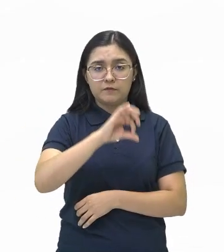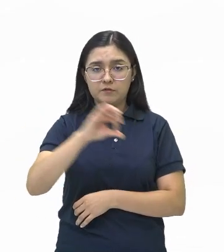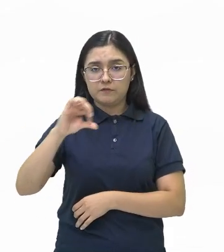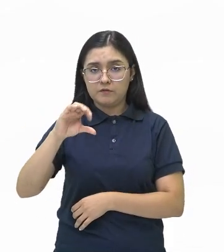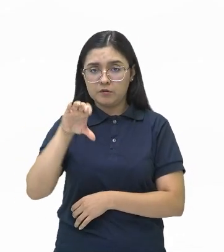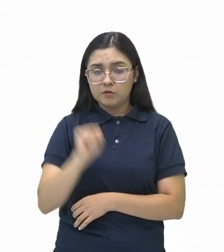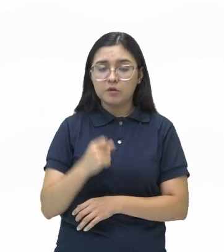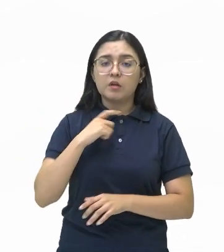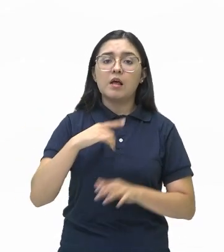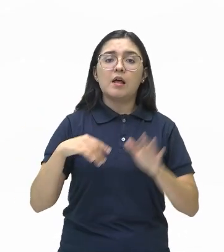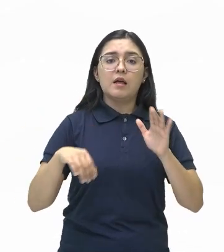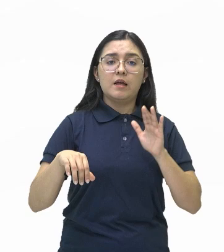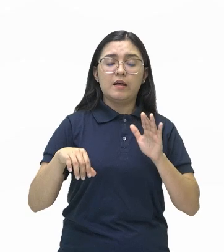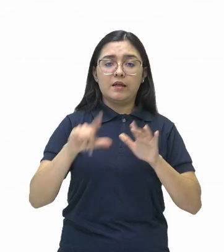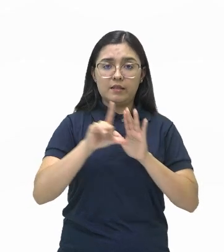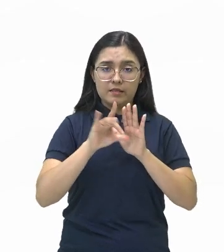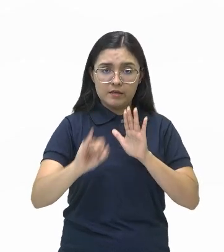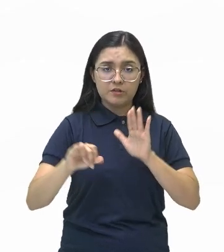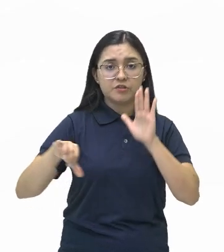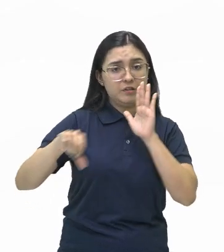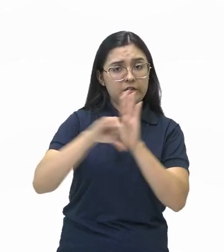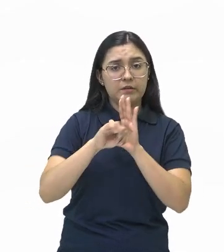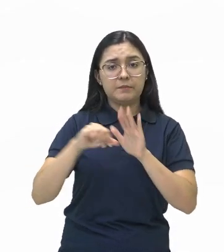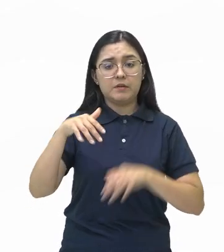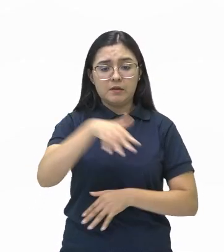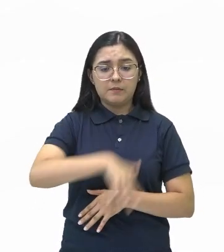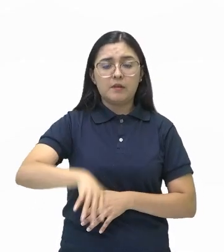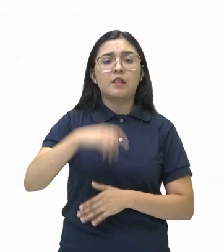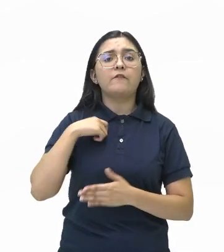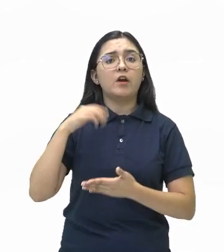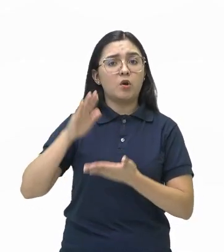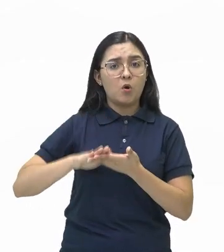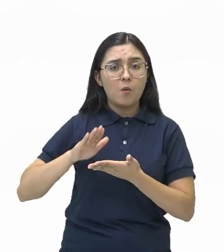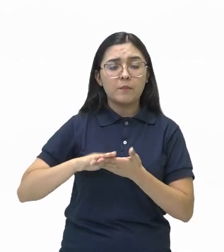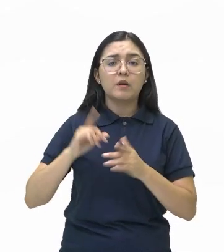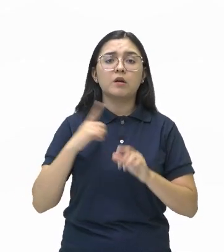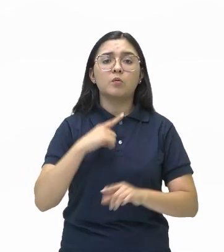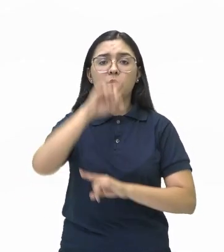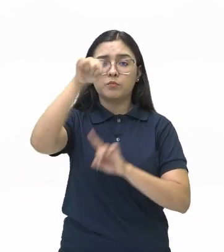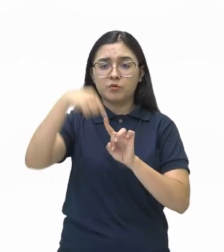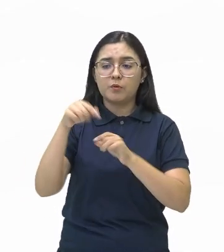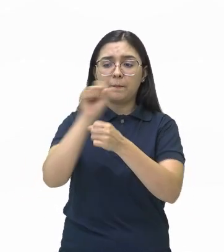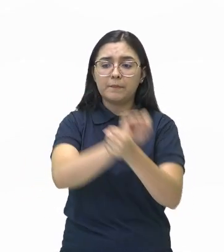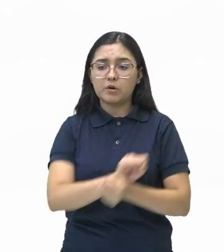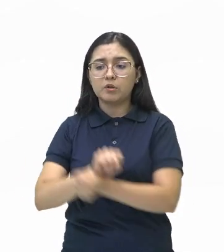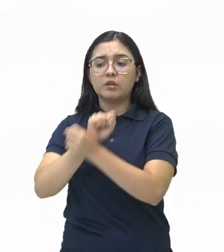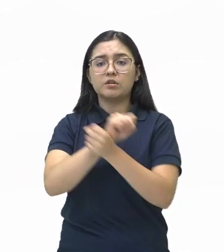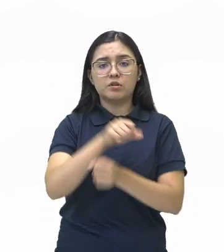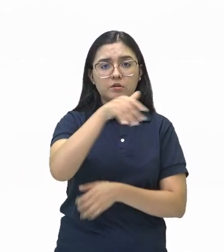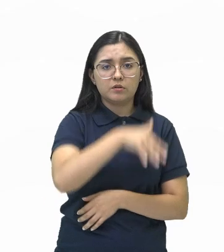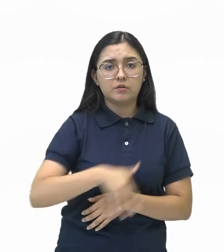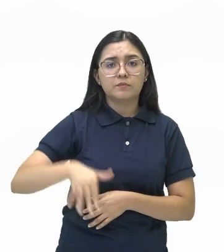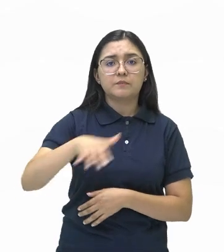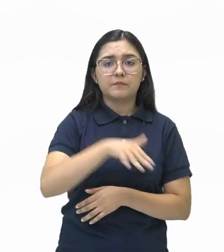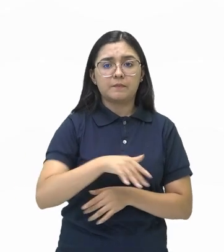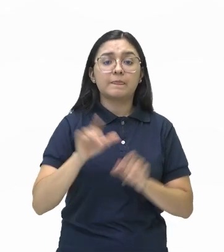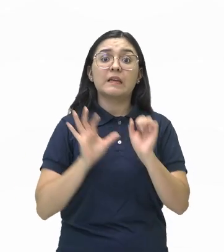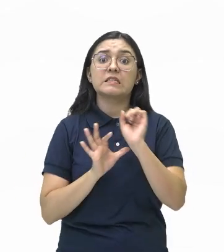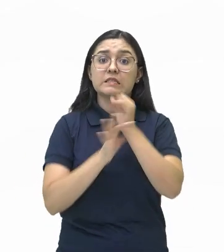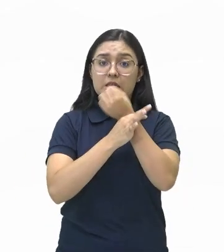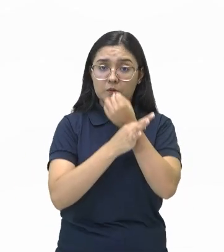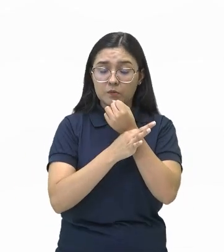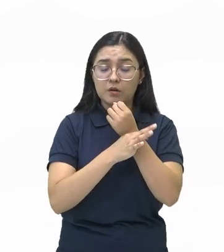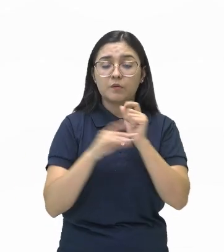Crimes Ambientais, que ela vai cobrar, ela vai trabalhar nesse sentido de proteger aquilo que está, né, de assegurar,